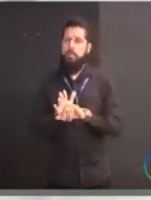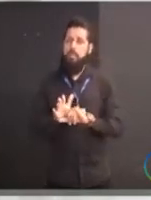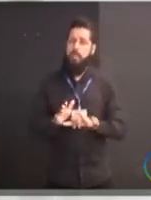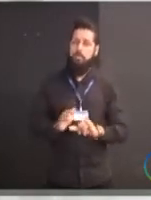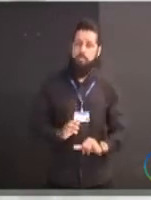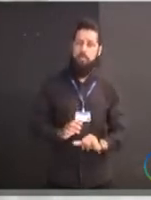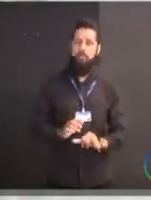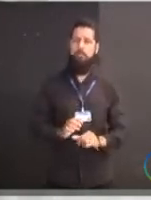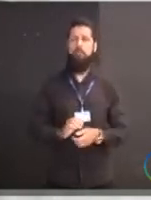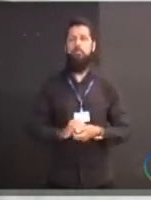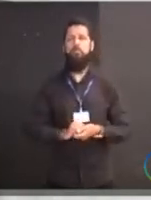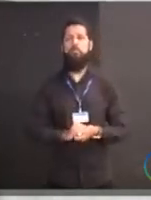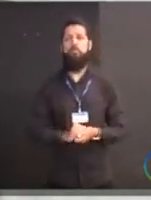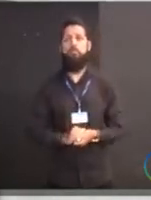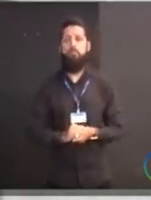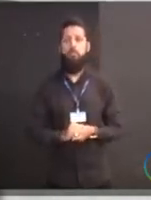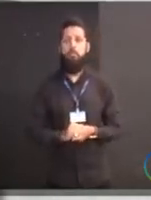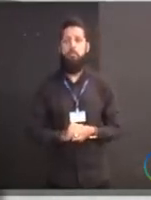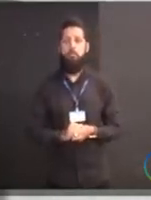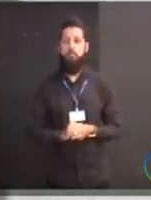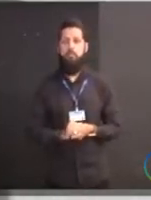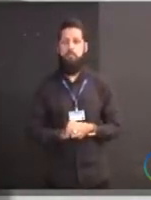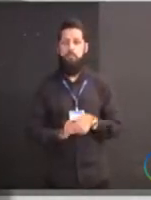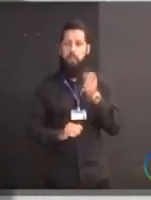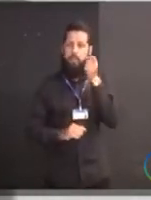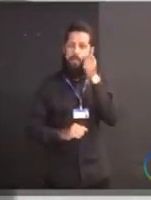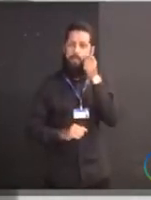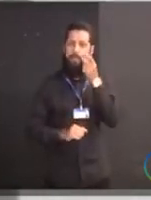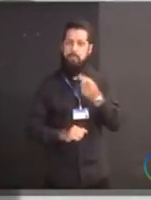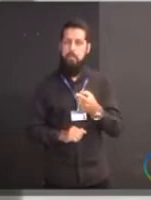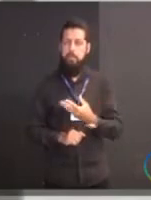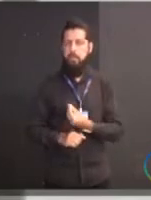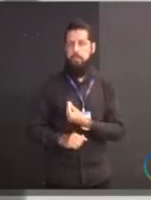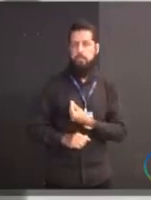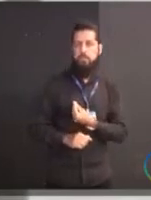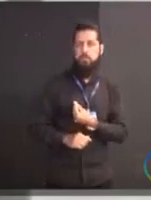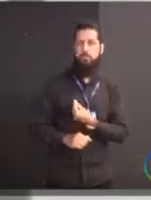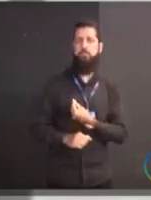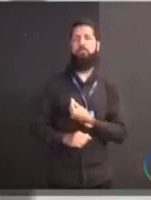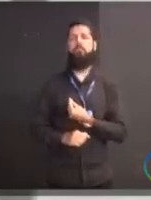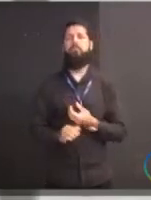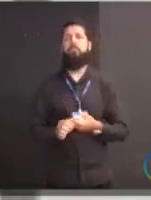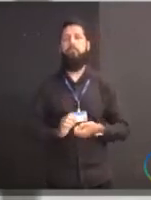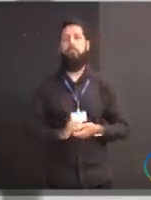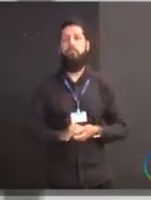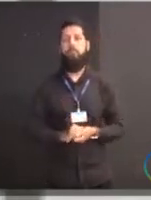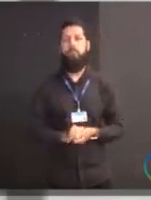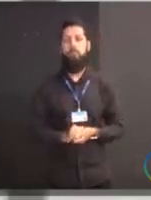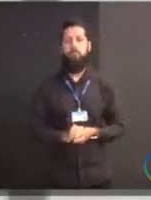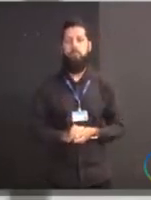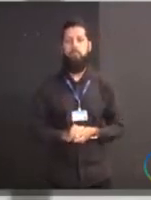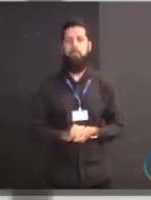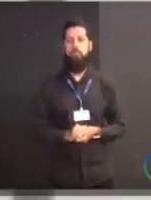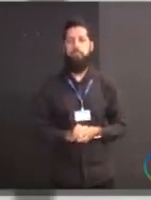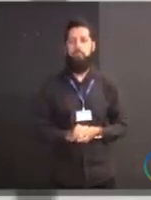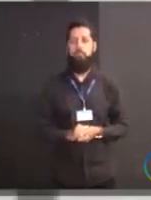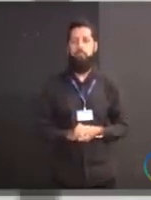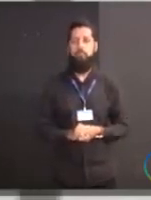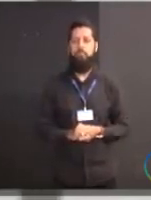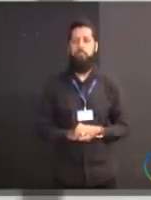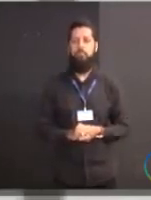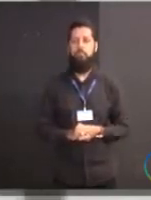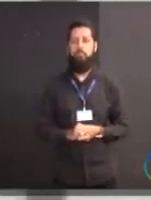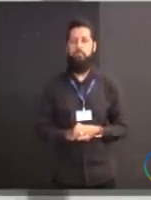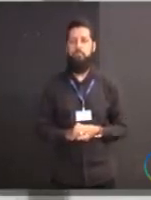hoje se interessam vivamente pelo problema chamado demográfico. Isto é